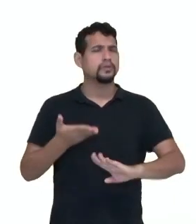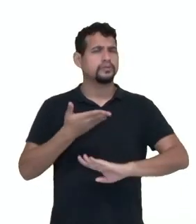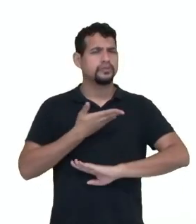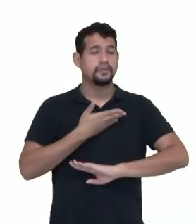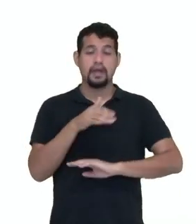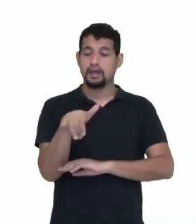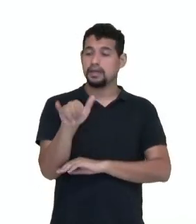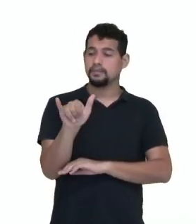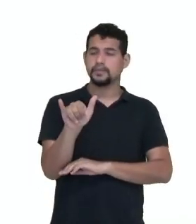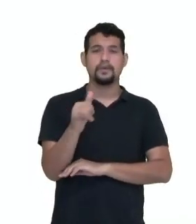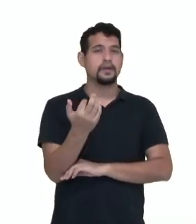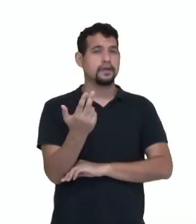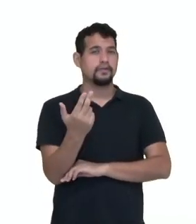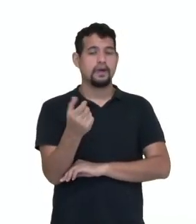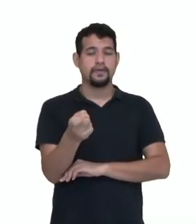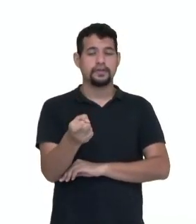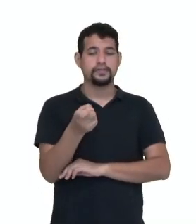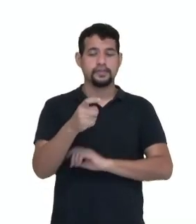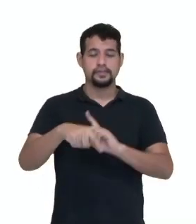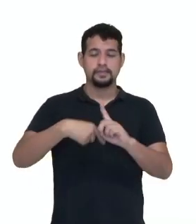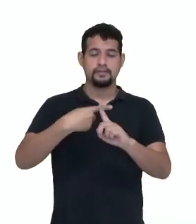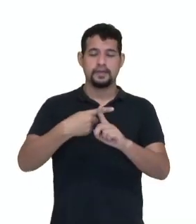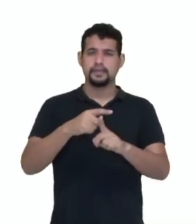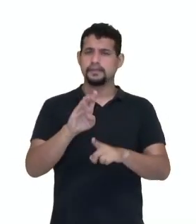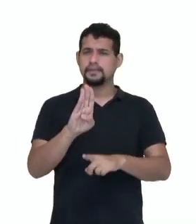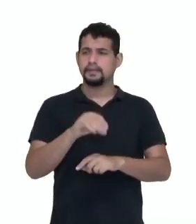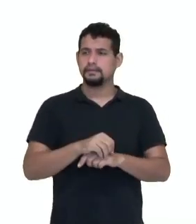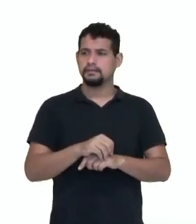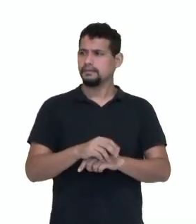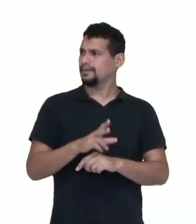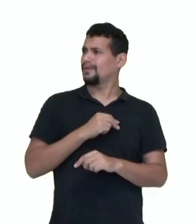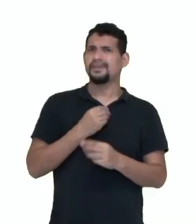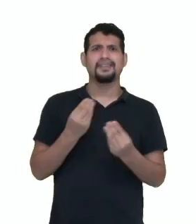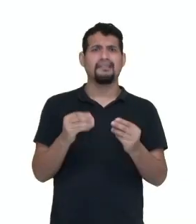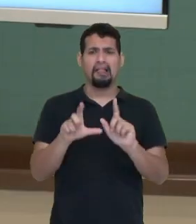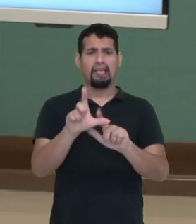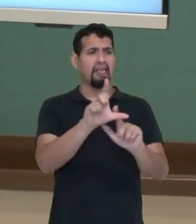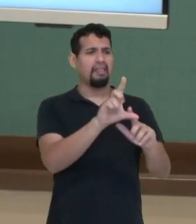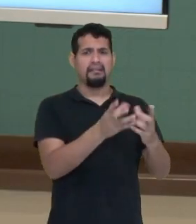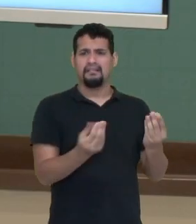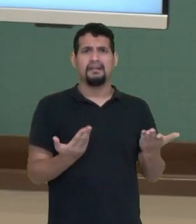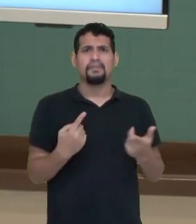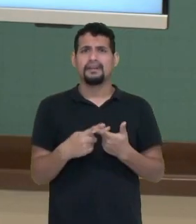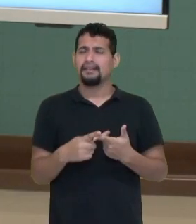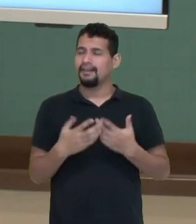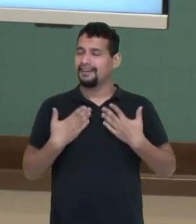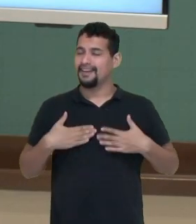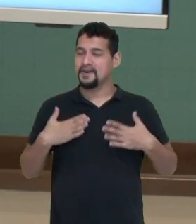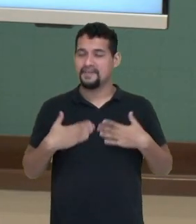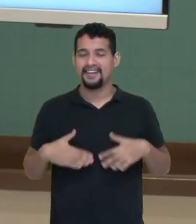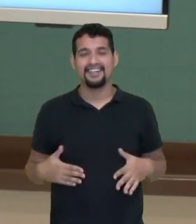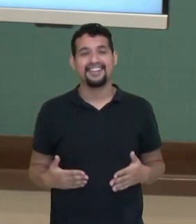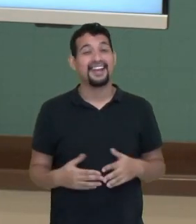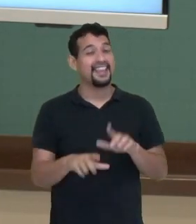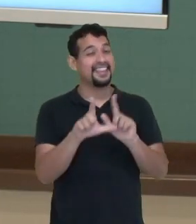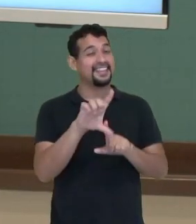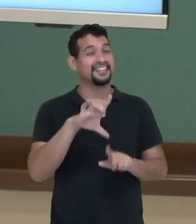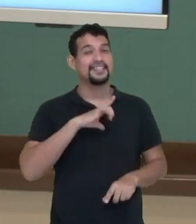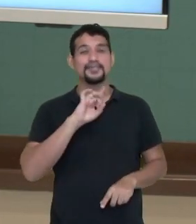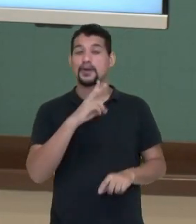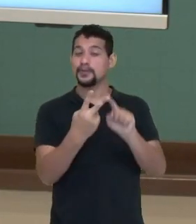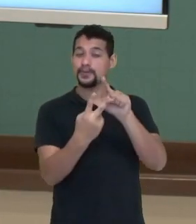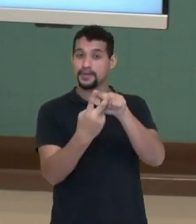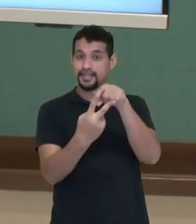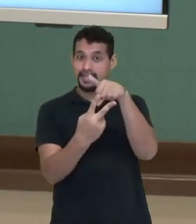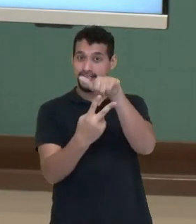é y igual a x mais b. Por que tanta letra, professora? Respira fundo aí. Letra nós temos duas.